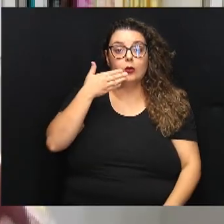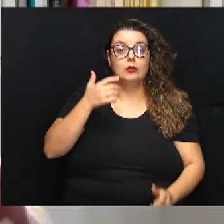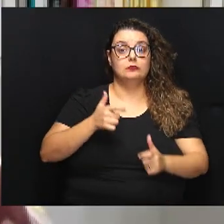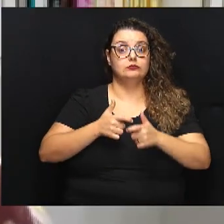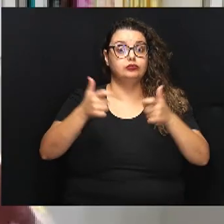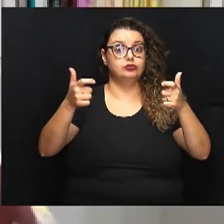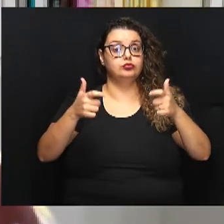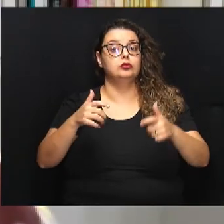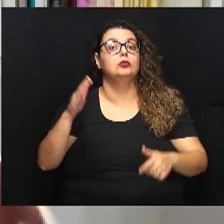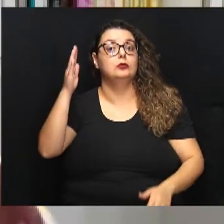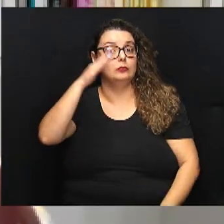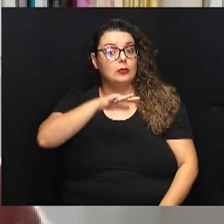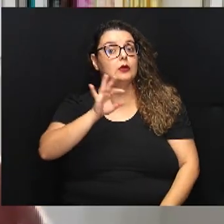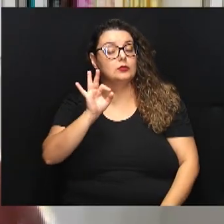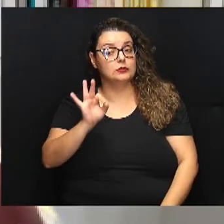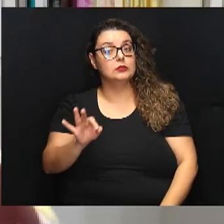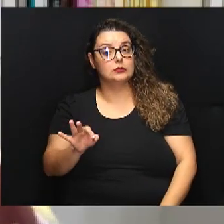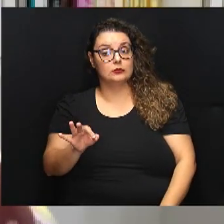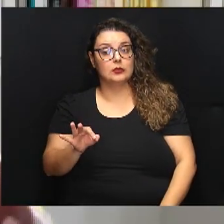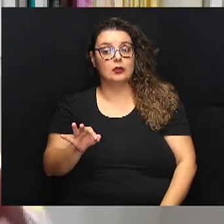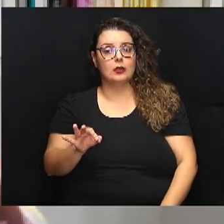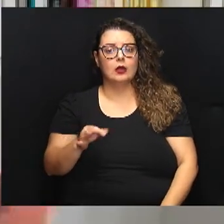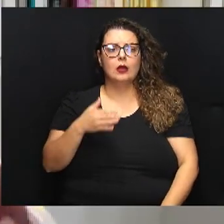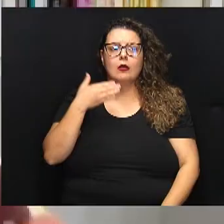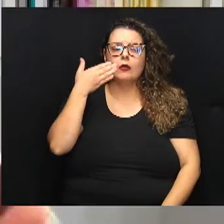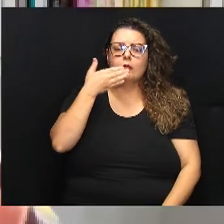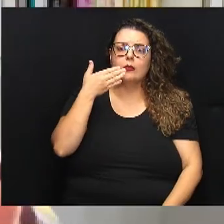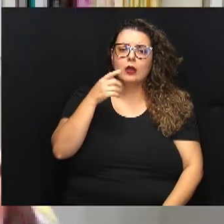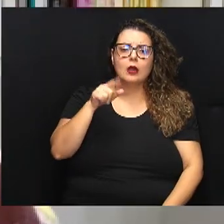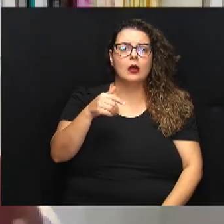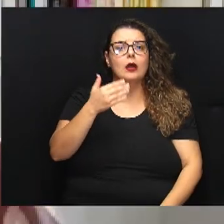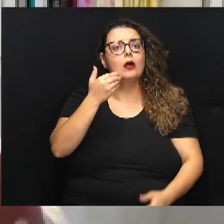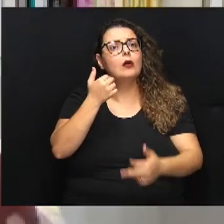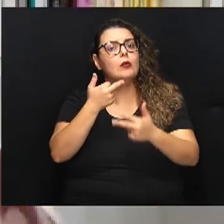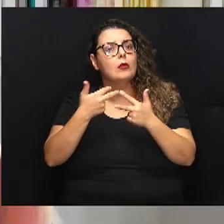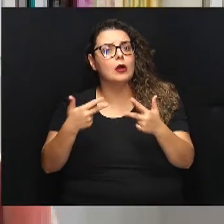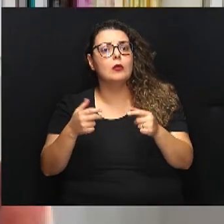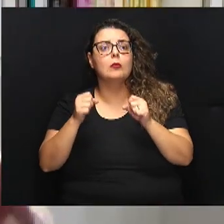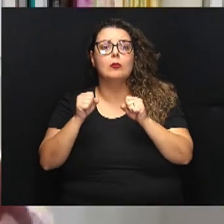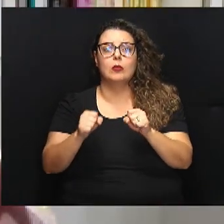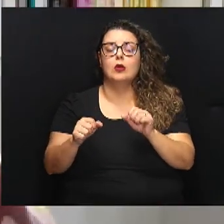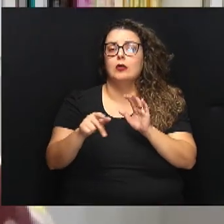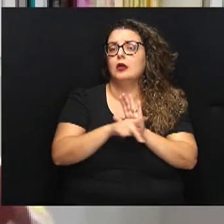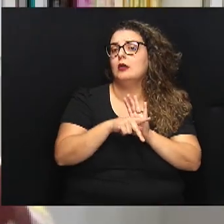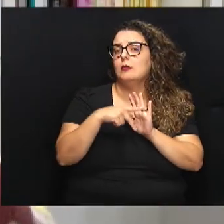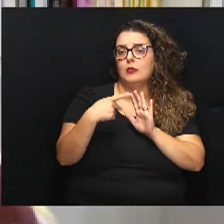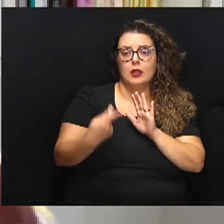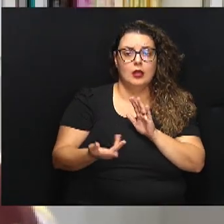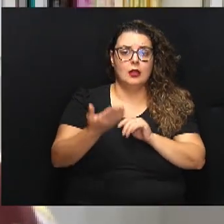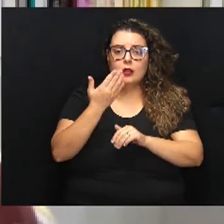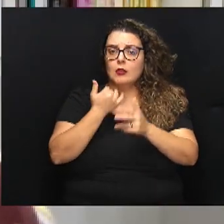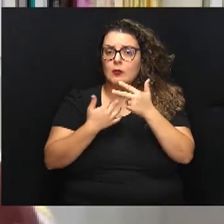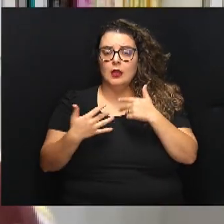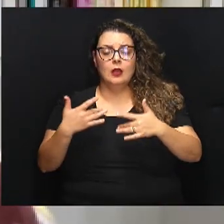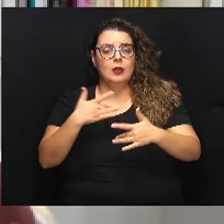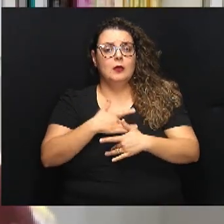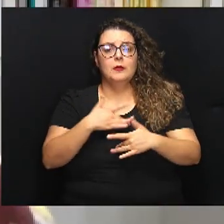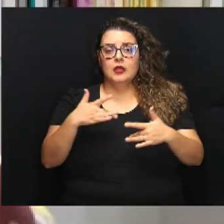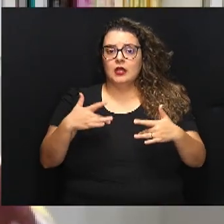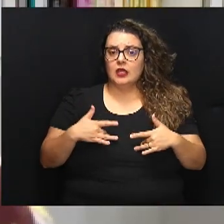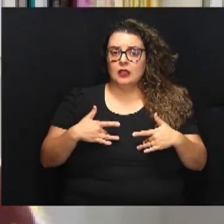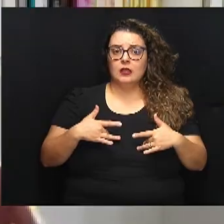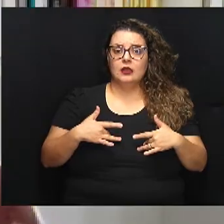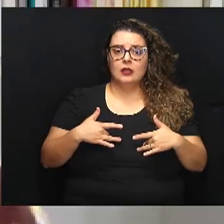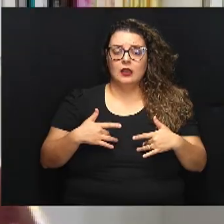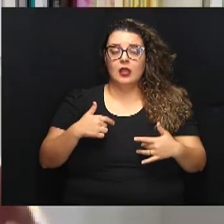com certeza, mas o açúcar em si, ele é um alimento que pode fazer parte de uma alimentação saudável. E saber,